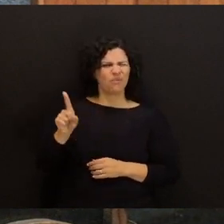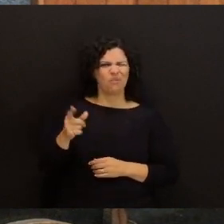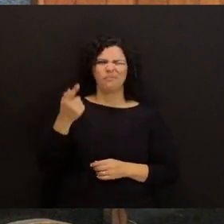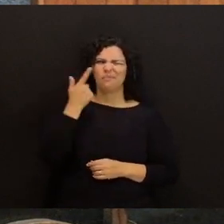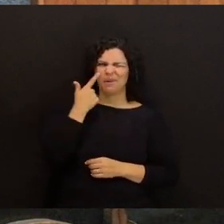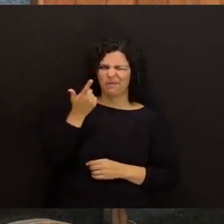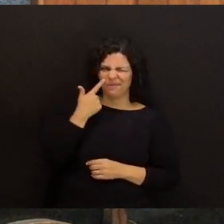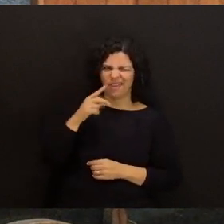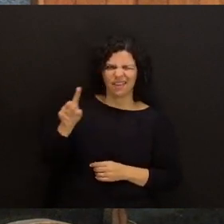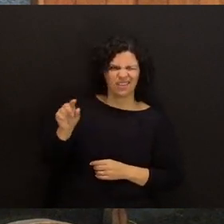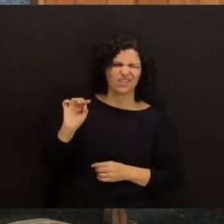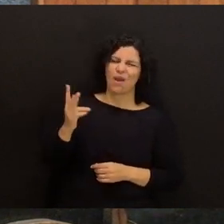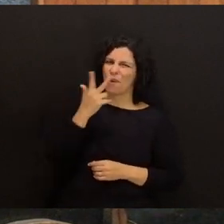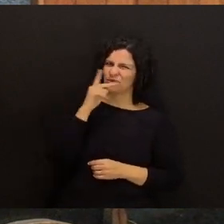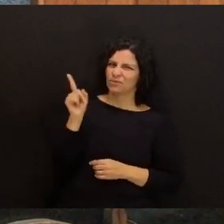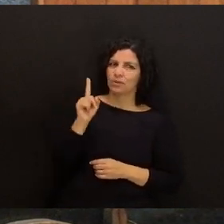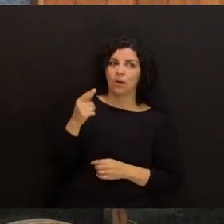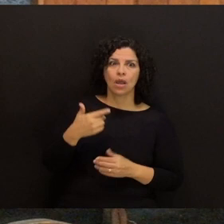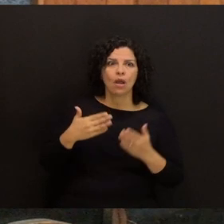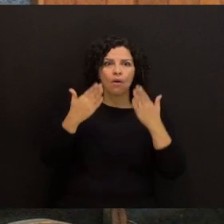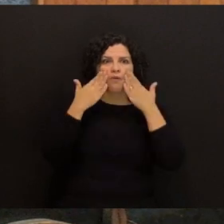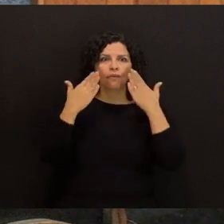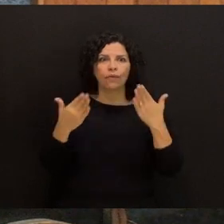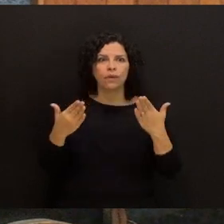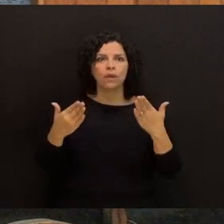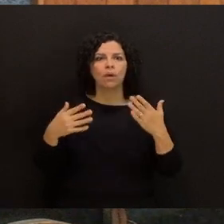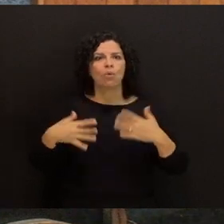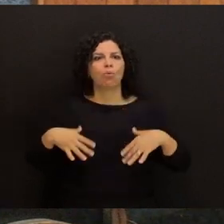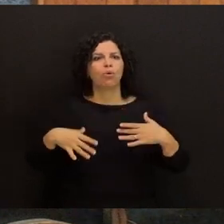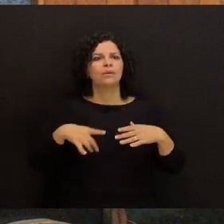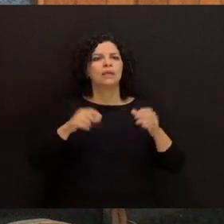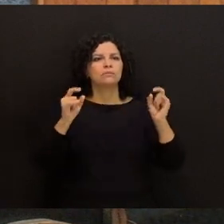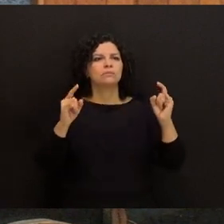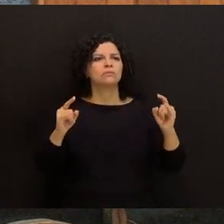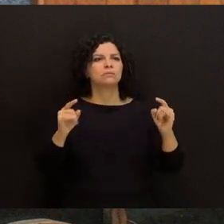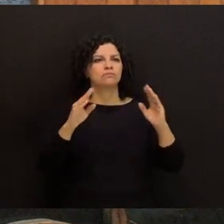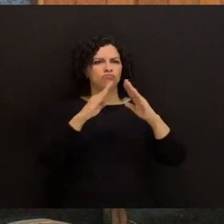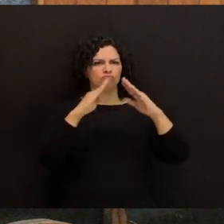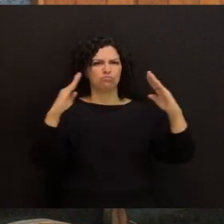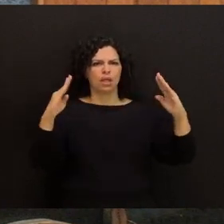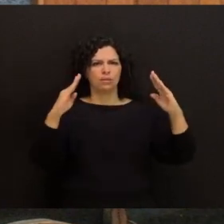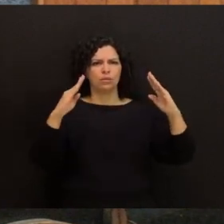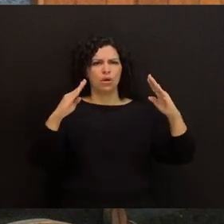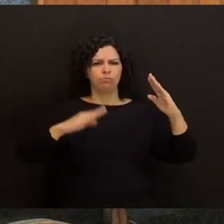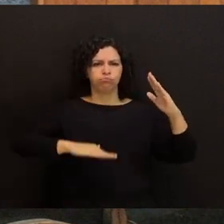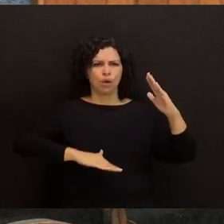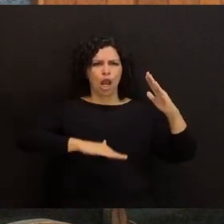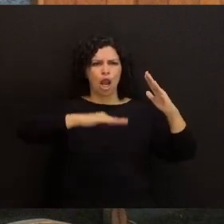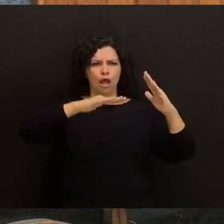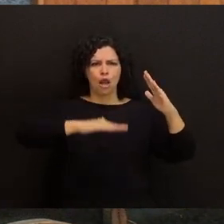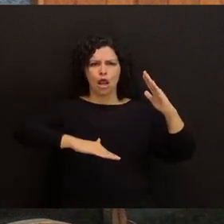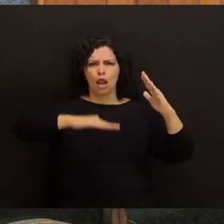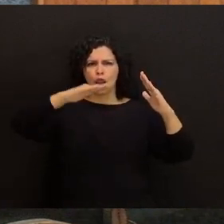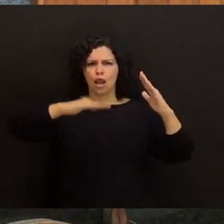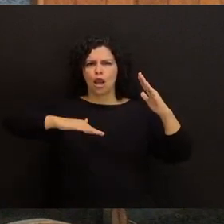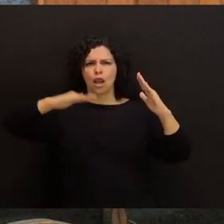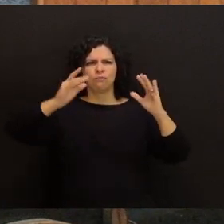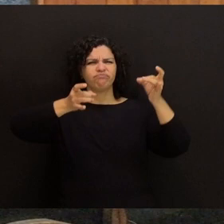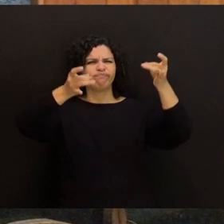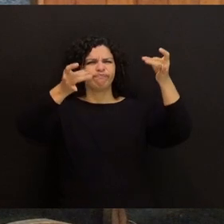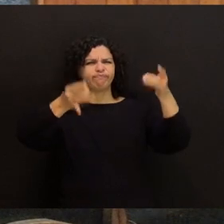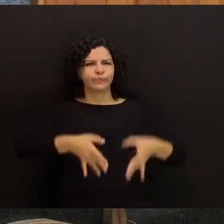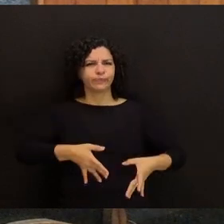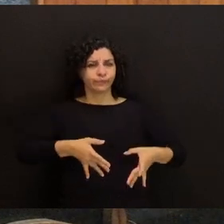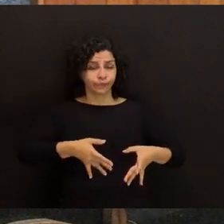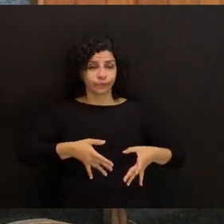para ver o que eu vi um verdadeiro depósito volta a dizer não quero fazer juízo de valores